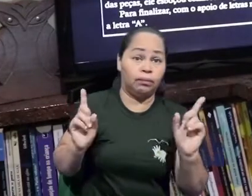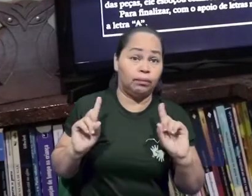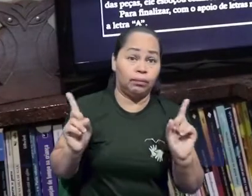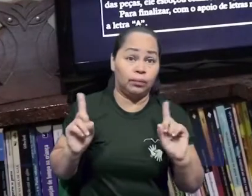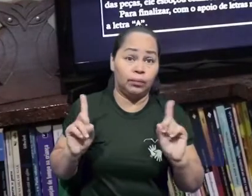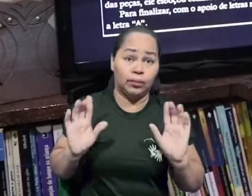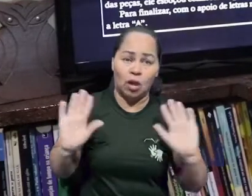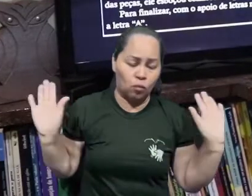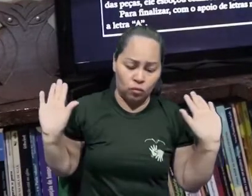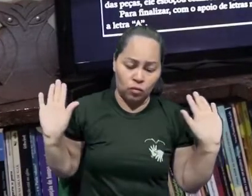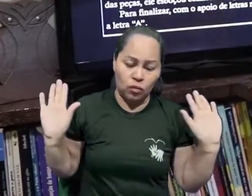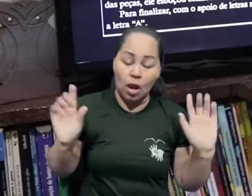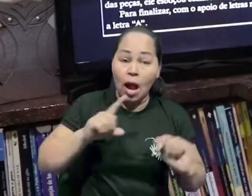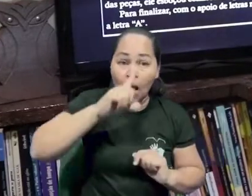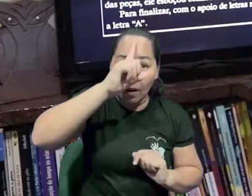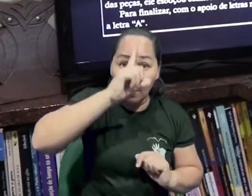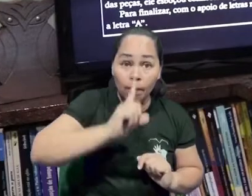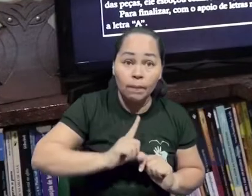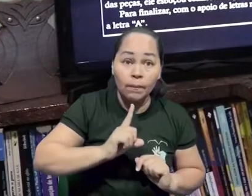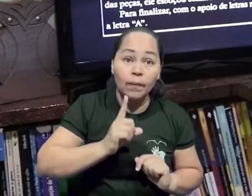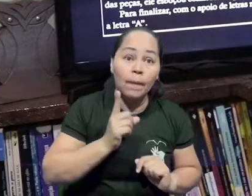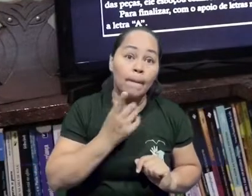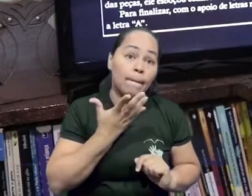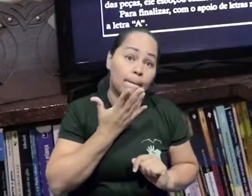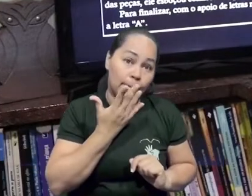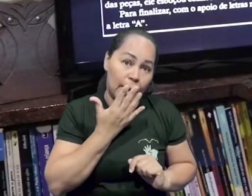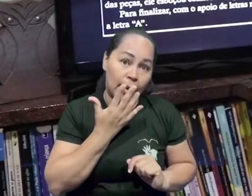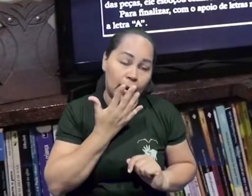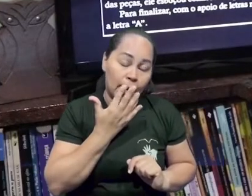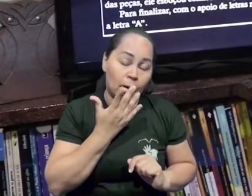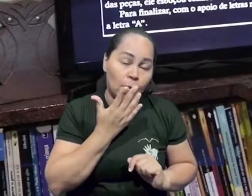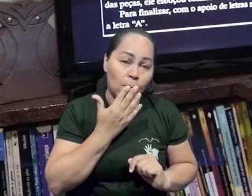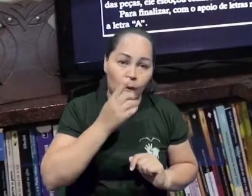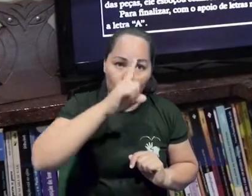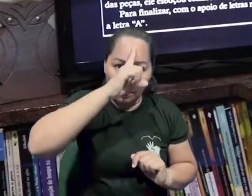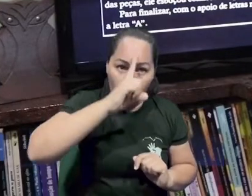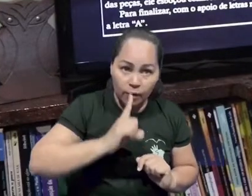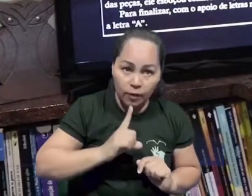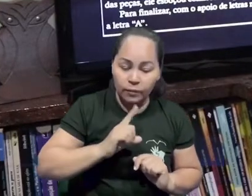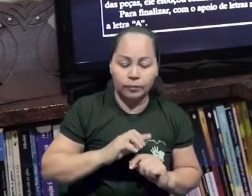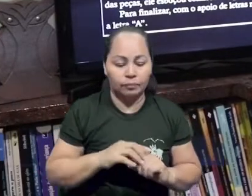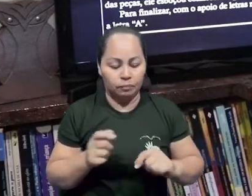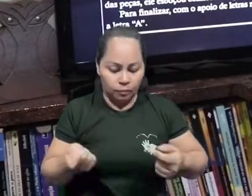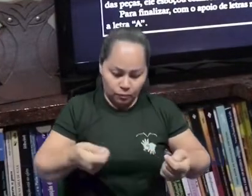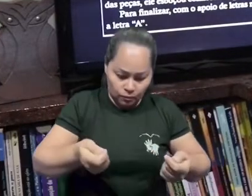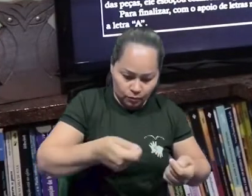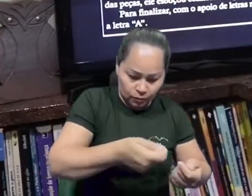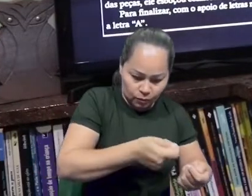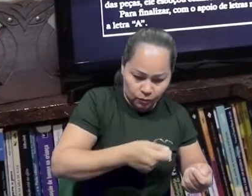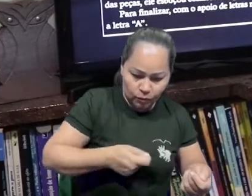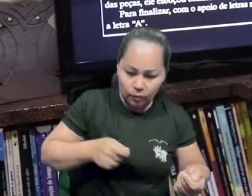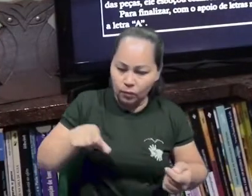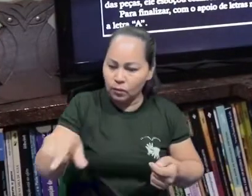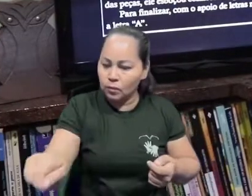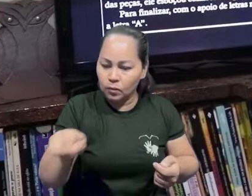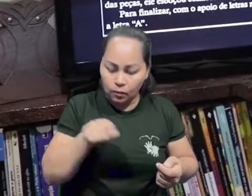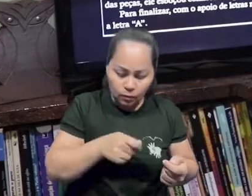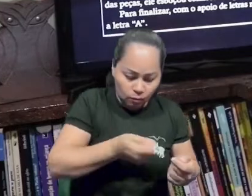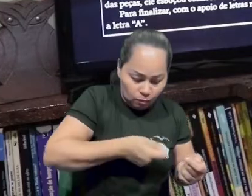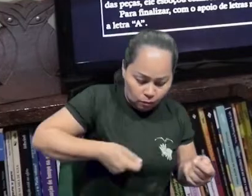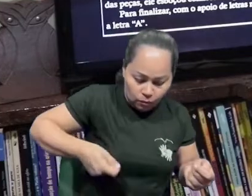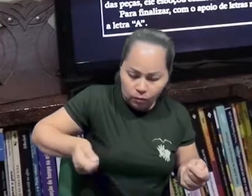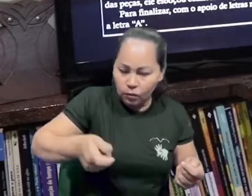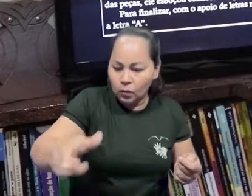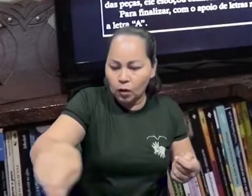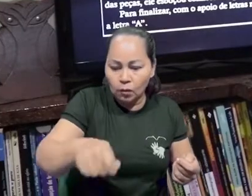foi azul, mas a cor era amarelo. Em seguida, iniciou uma brincadeira com as cores, demonstrando